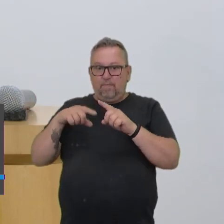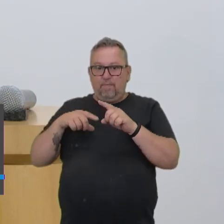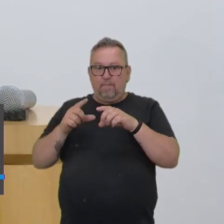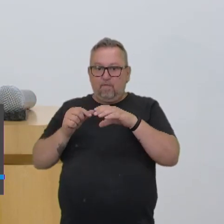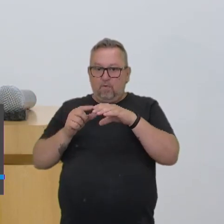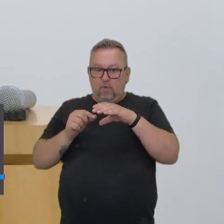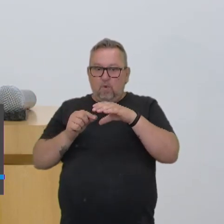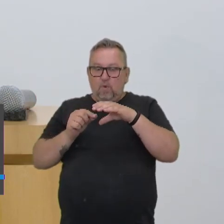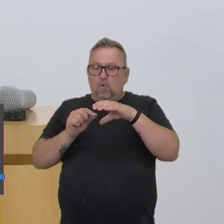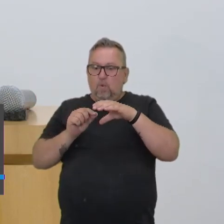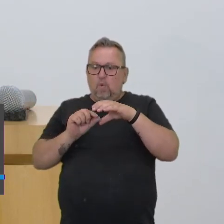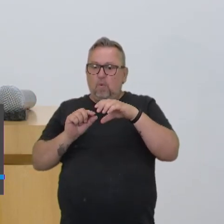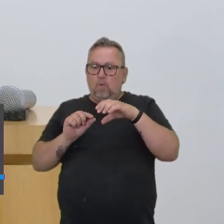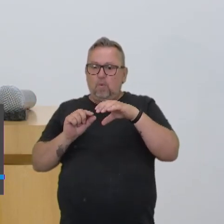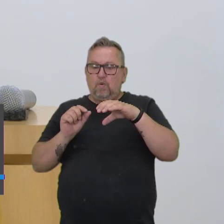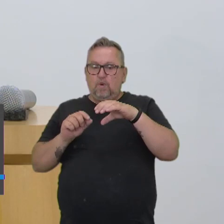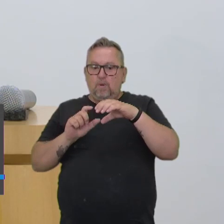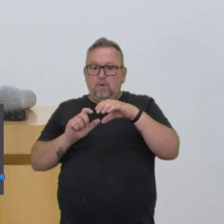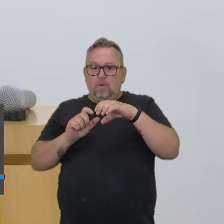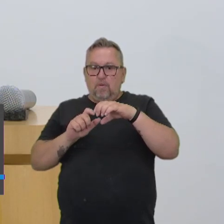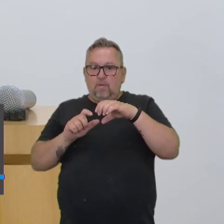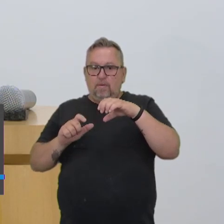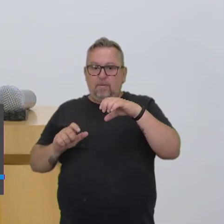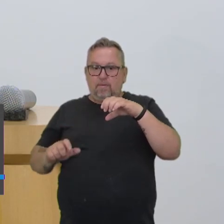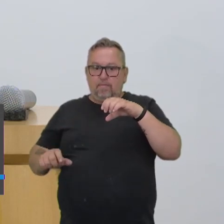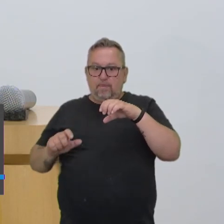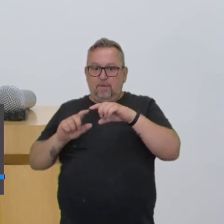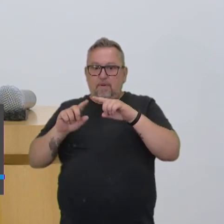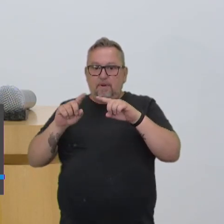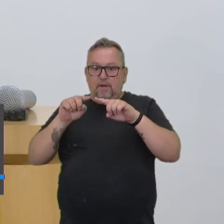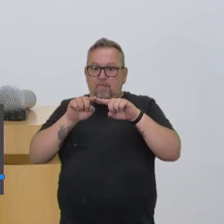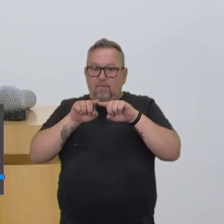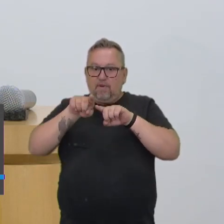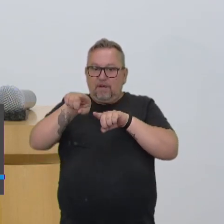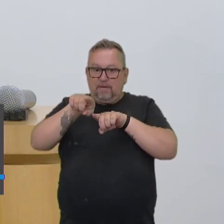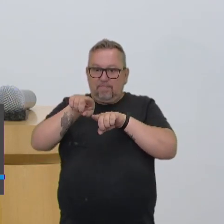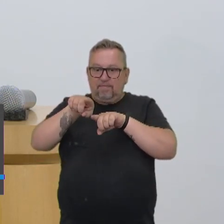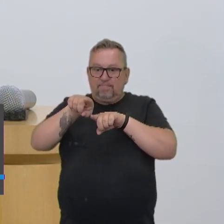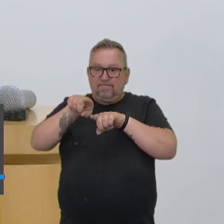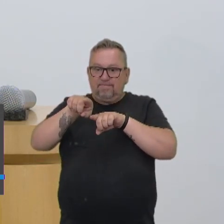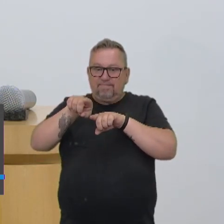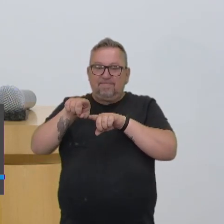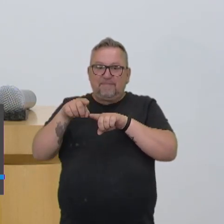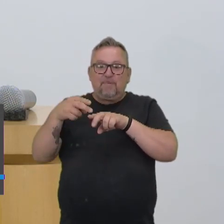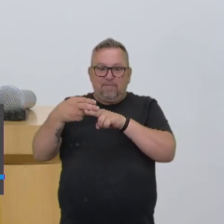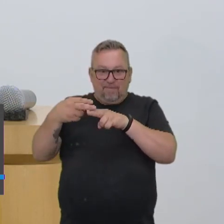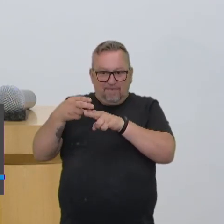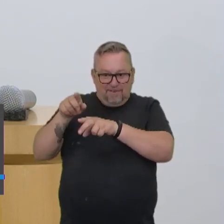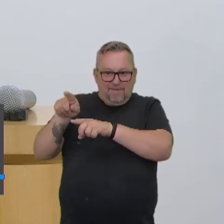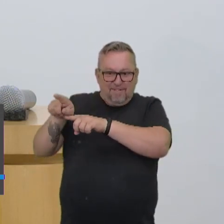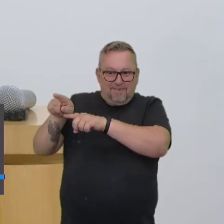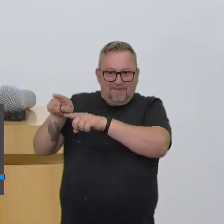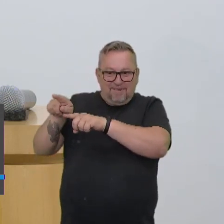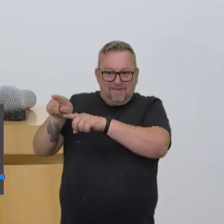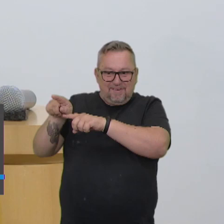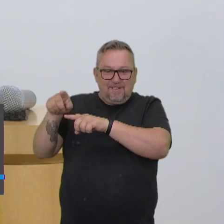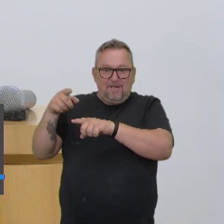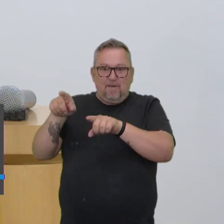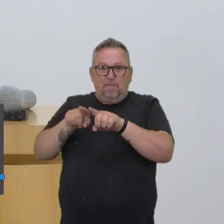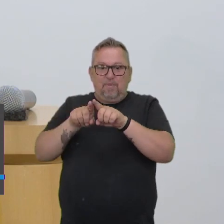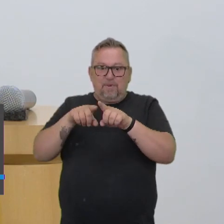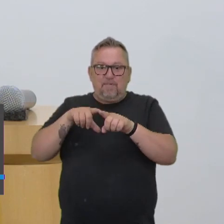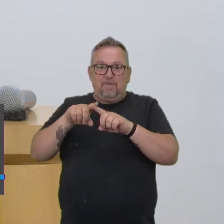bolinha de chumbo, tá? Você tem que botar pólvora. E ela tem uma faquinha na frente. Uma espadinha na frente. Por quê? Porque ainda que